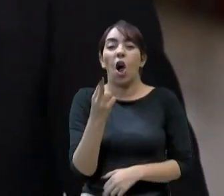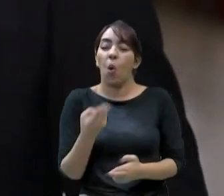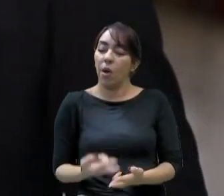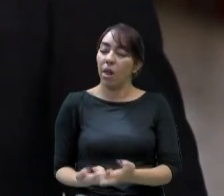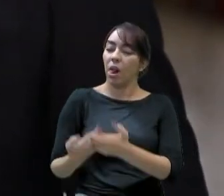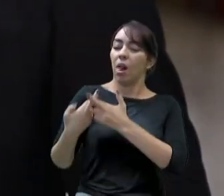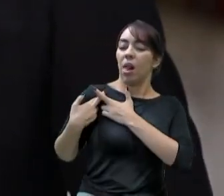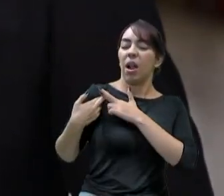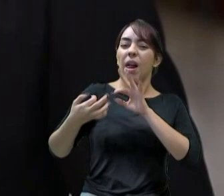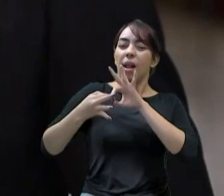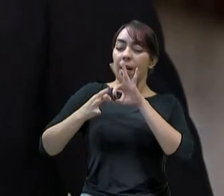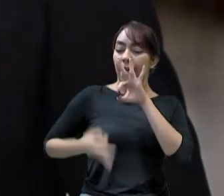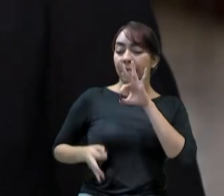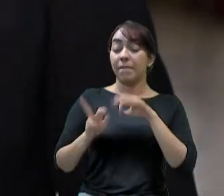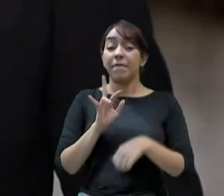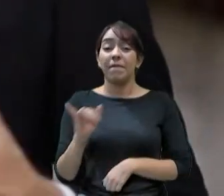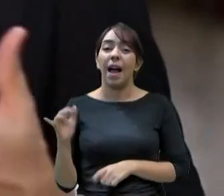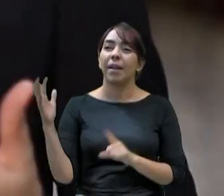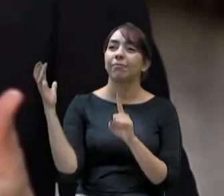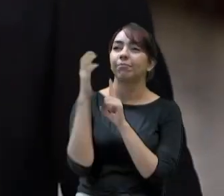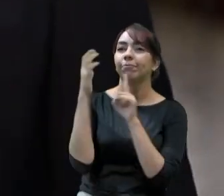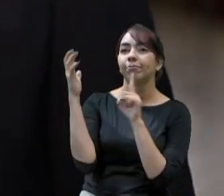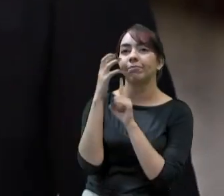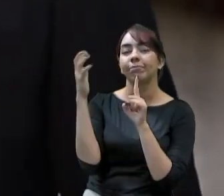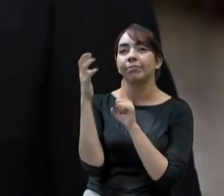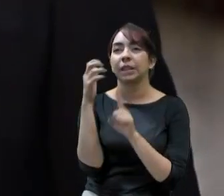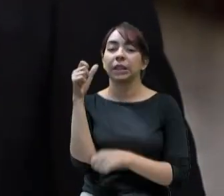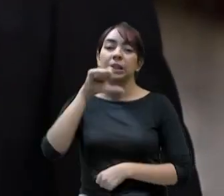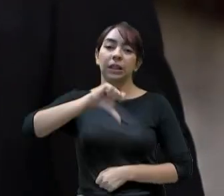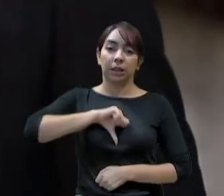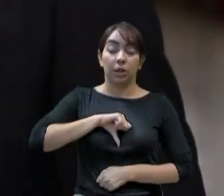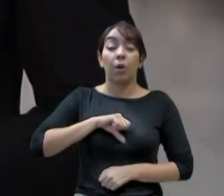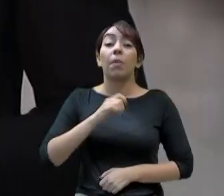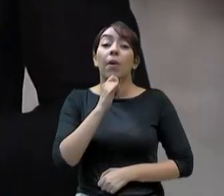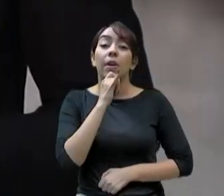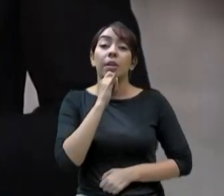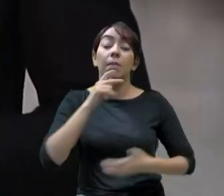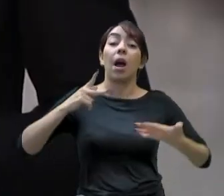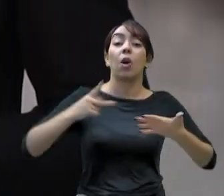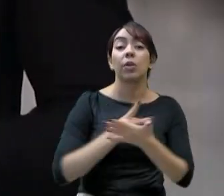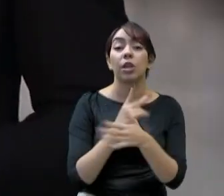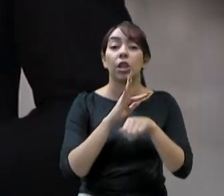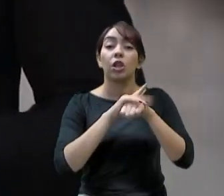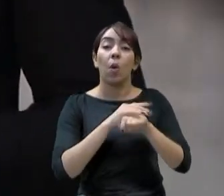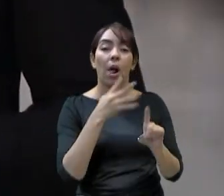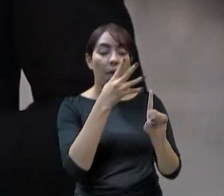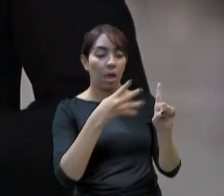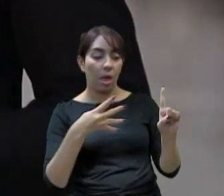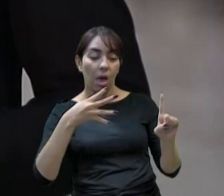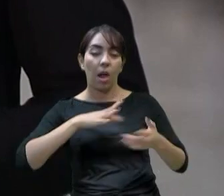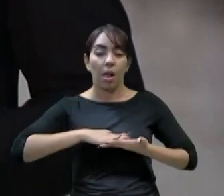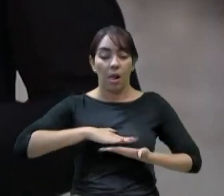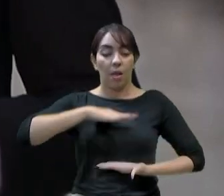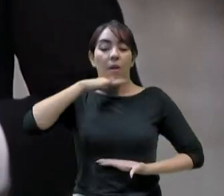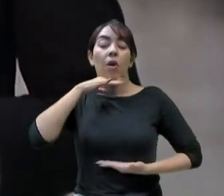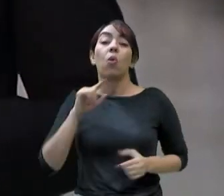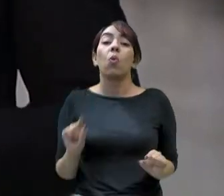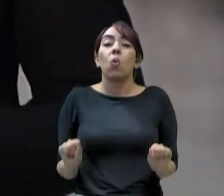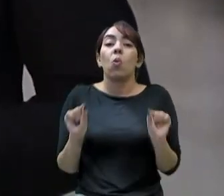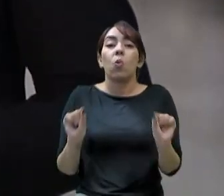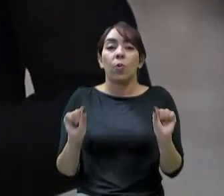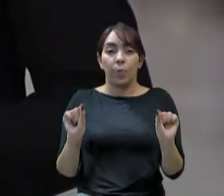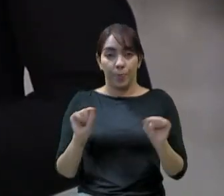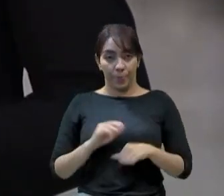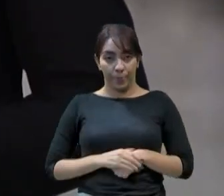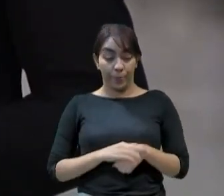dos colaboradores pode ser comprometida, levando a problemas como a síndrome de burnout. Síndrome de burnout é um distúrbio emocional que se caracteriza